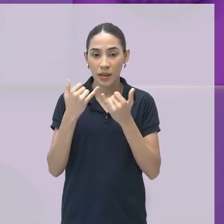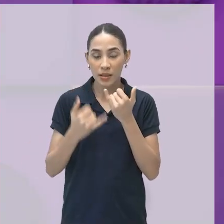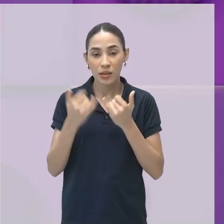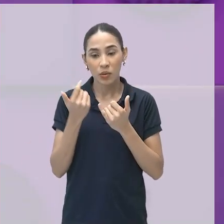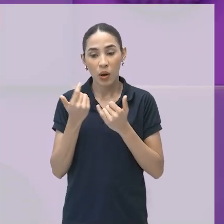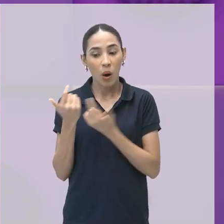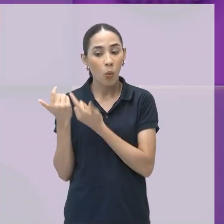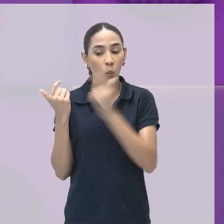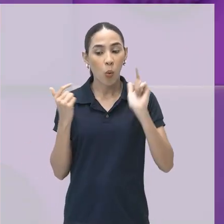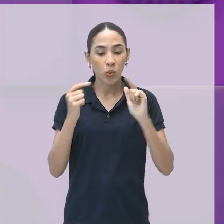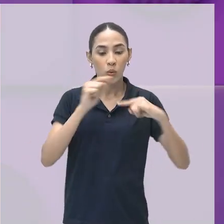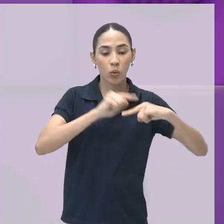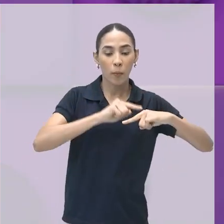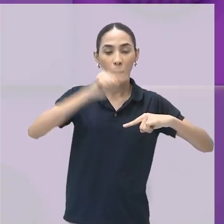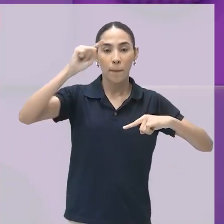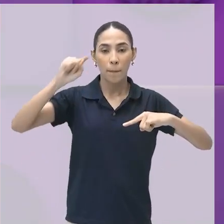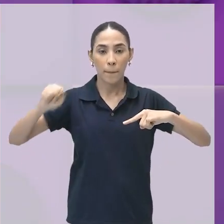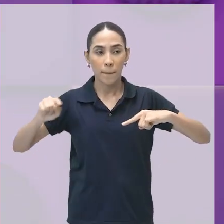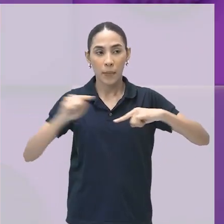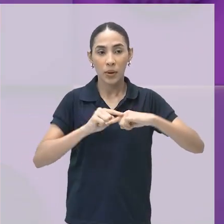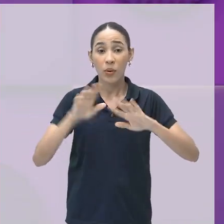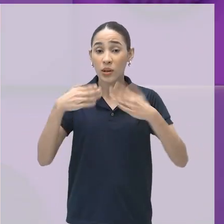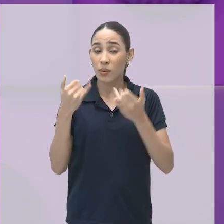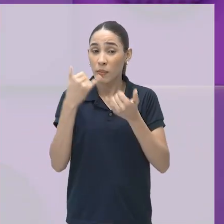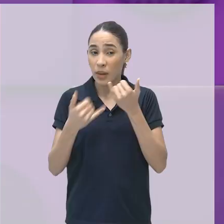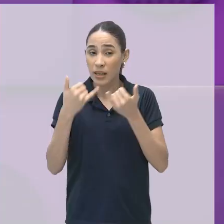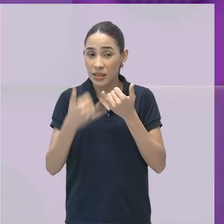ao triângulo maior. Então, como eles eram